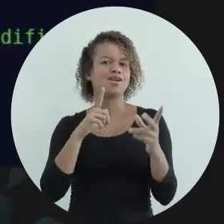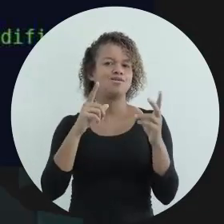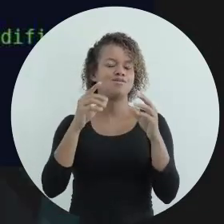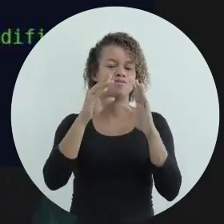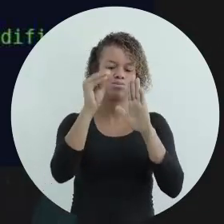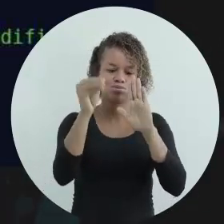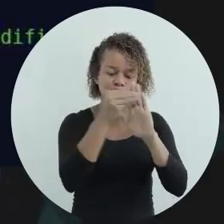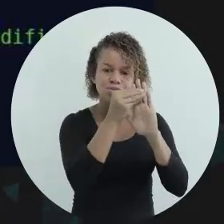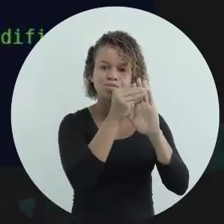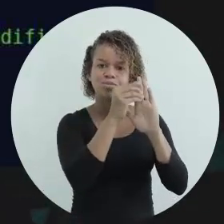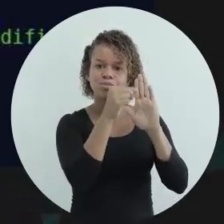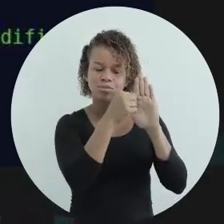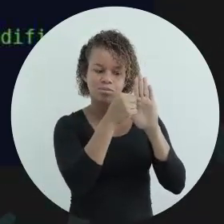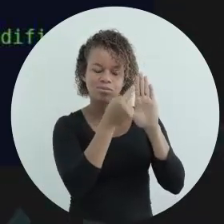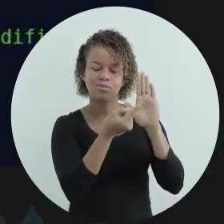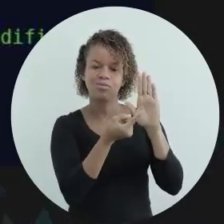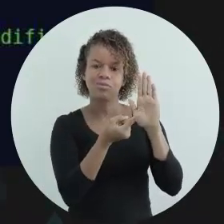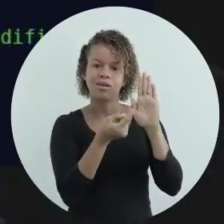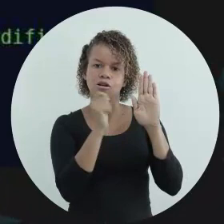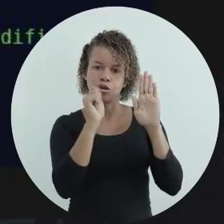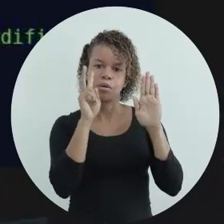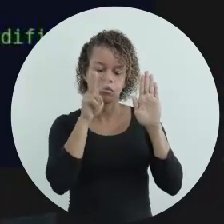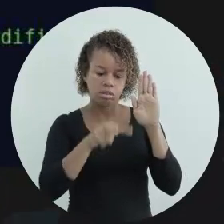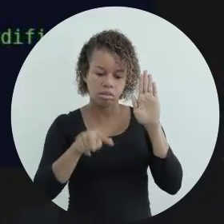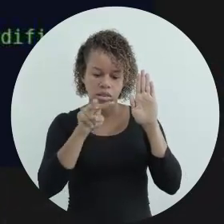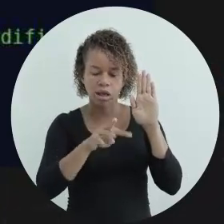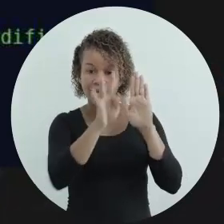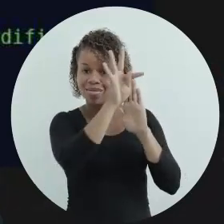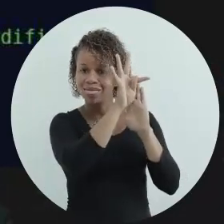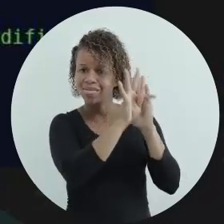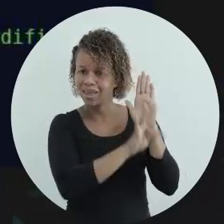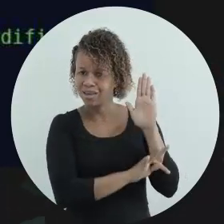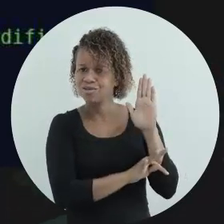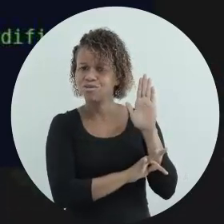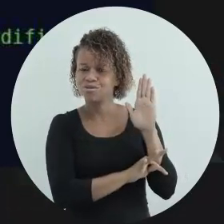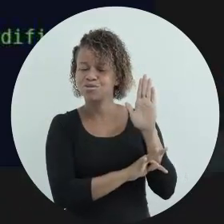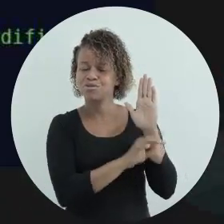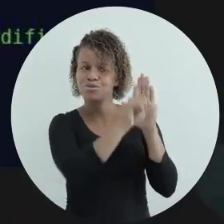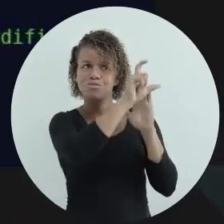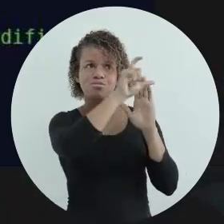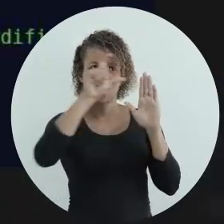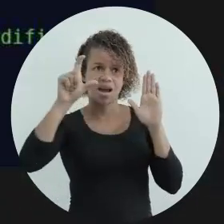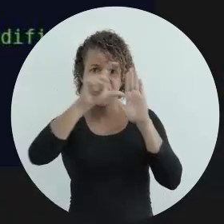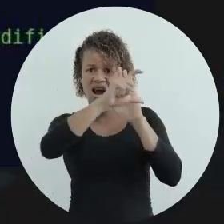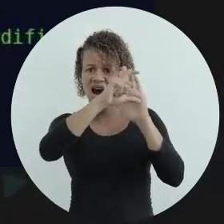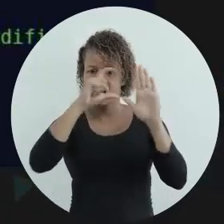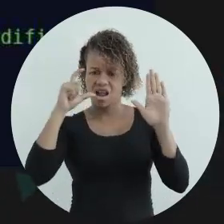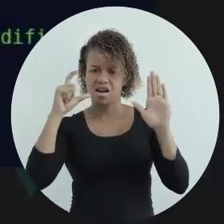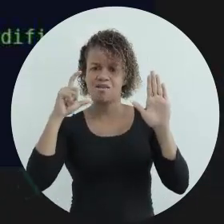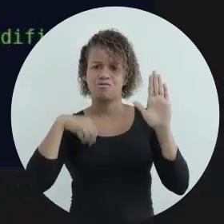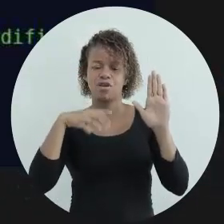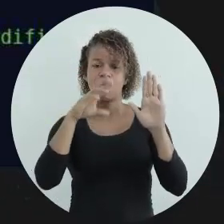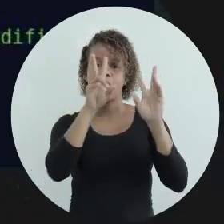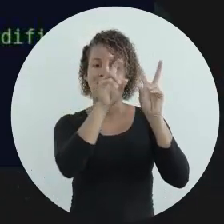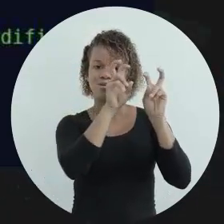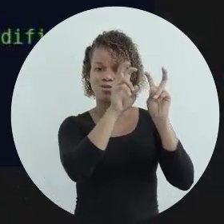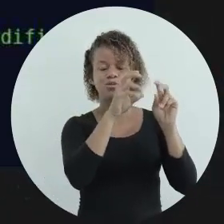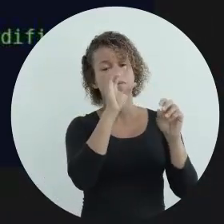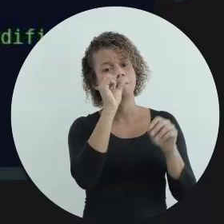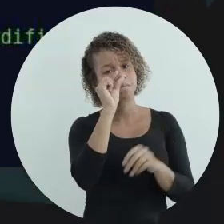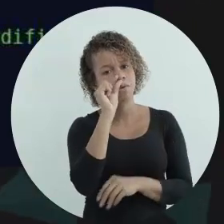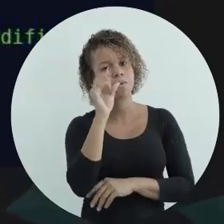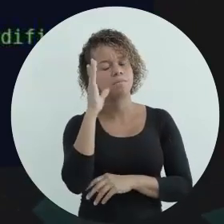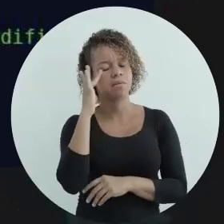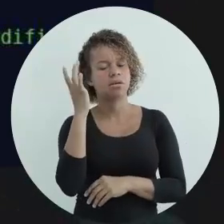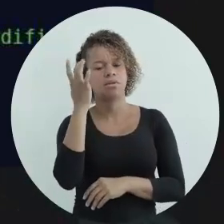por isso vocês podem ler aí texto de um parágrafo, esse é o conteúdo, é pouco, mas é o suficiente agora para